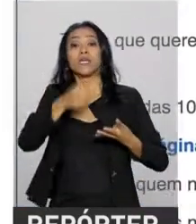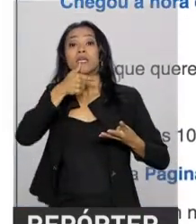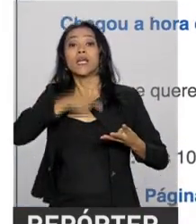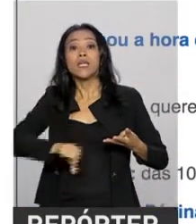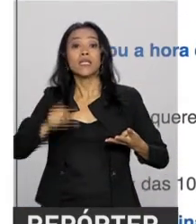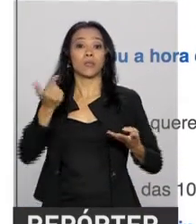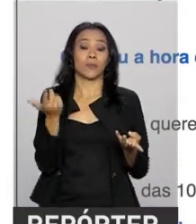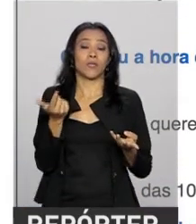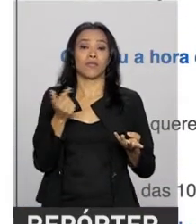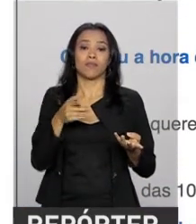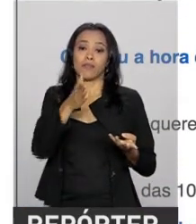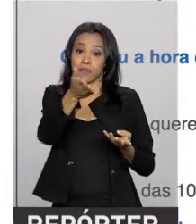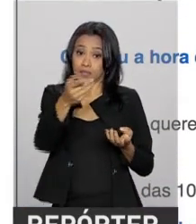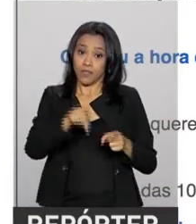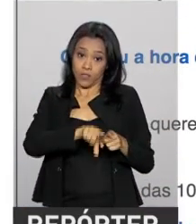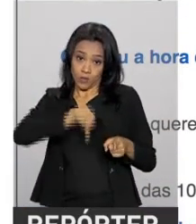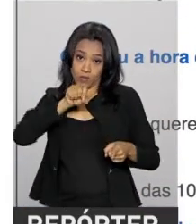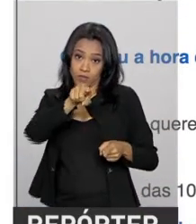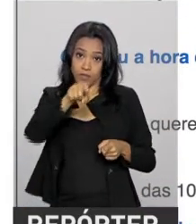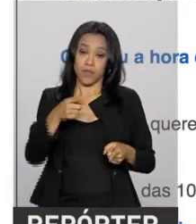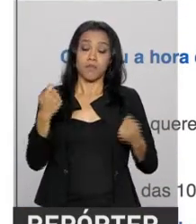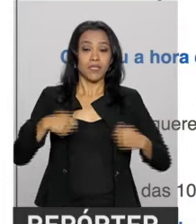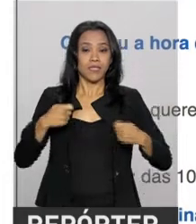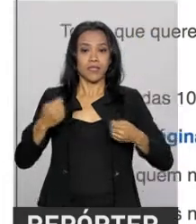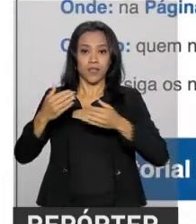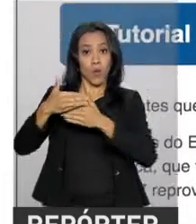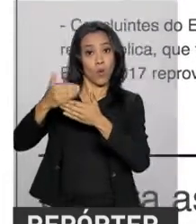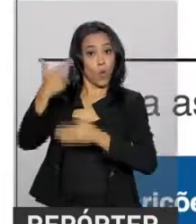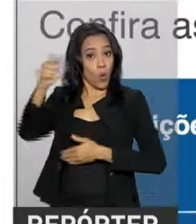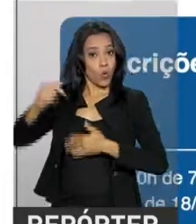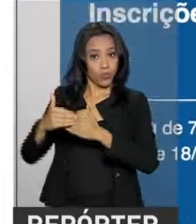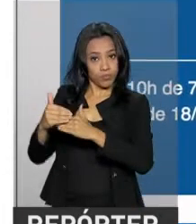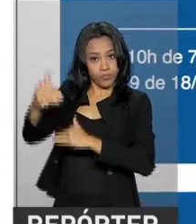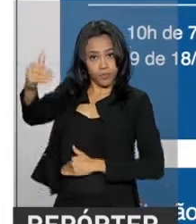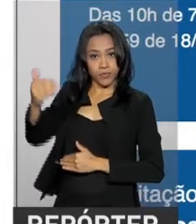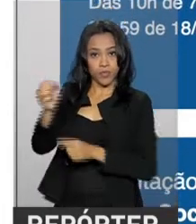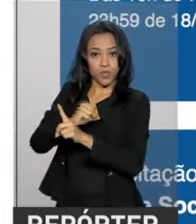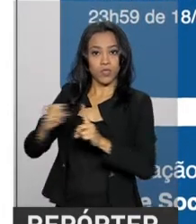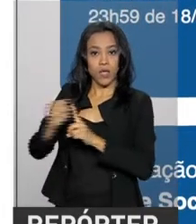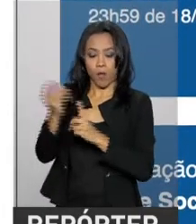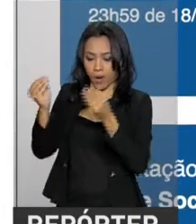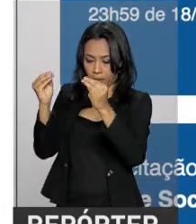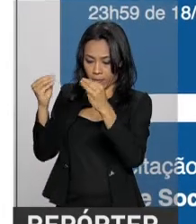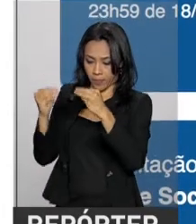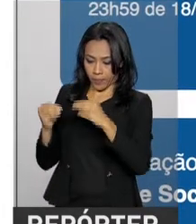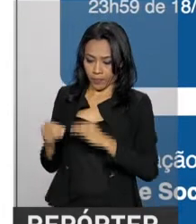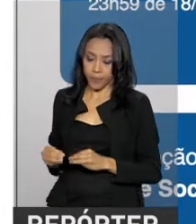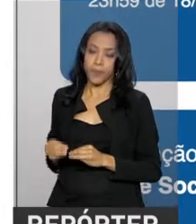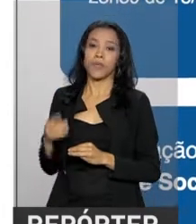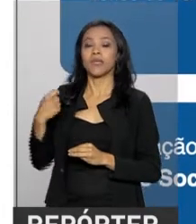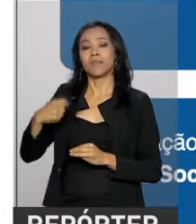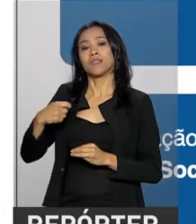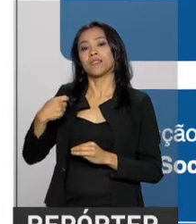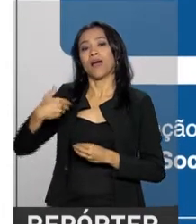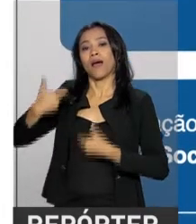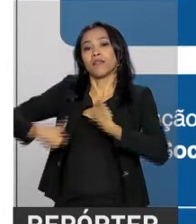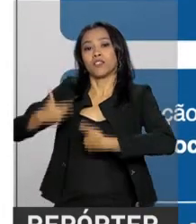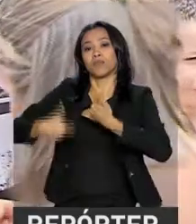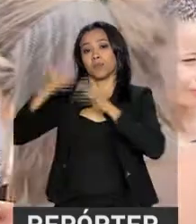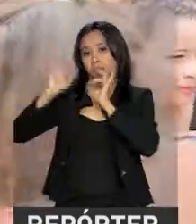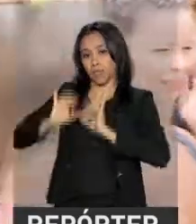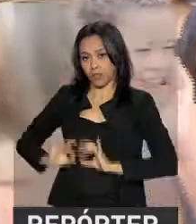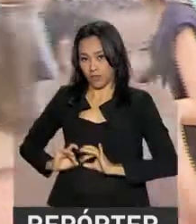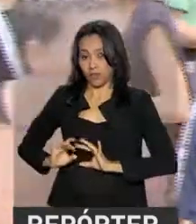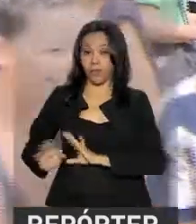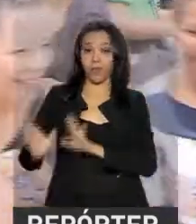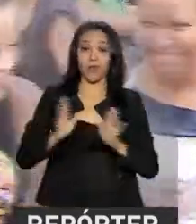é preciso preencher também o questionário com informações socioeconômicas informar a necessidade de atendimento especializado